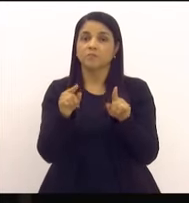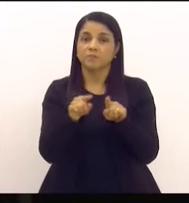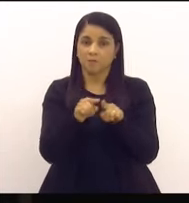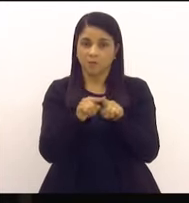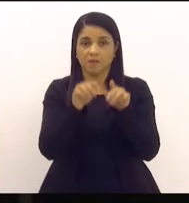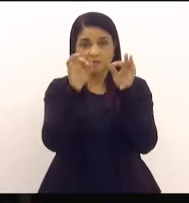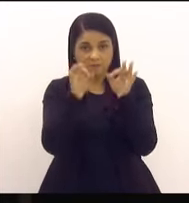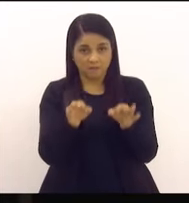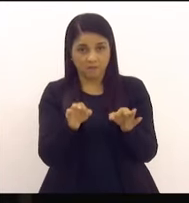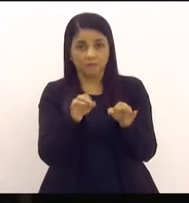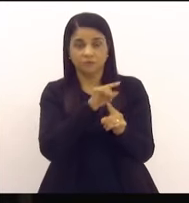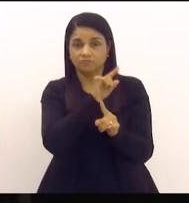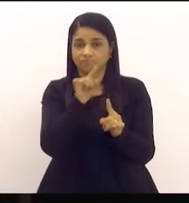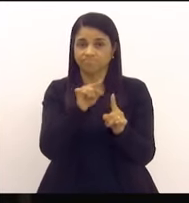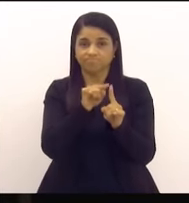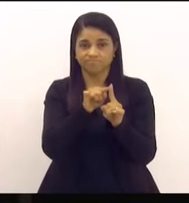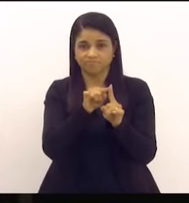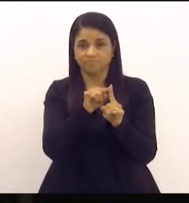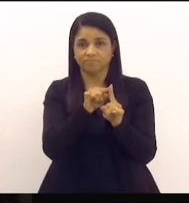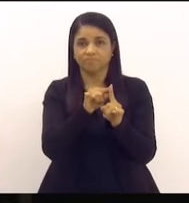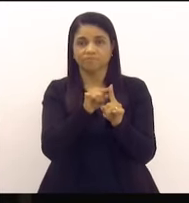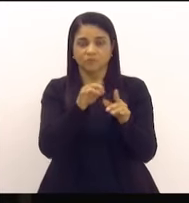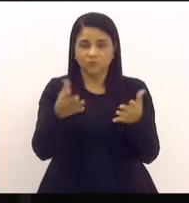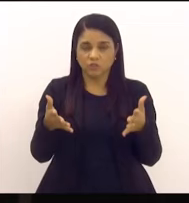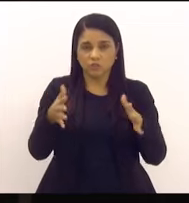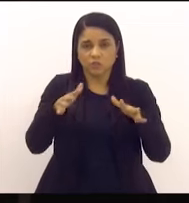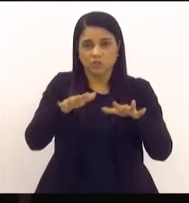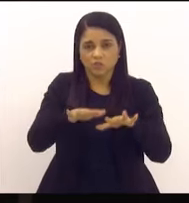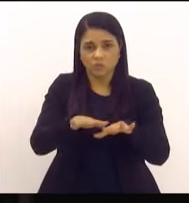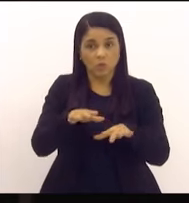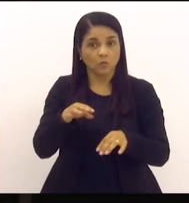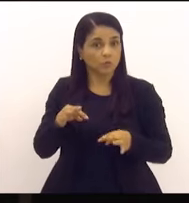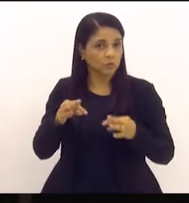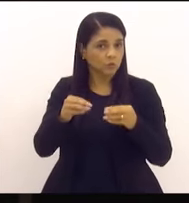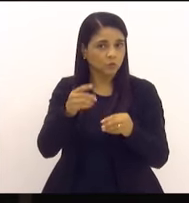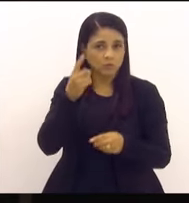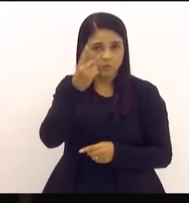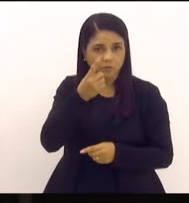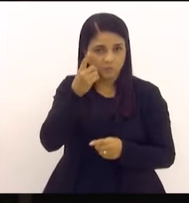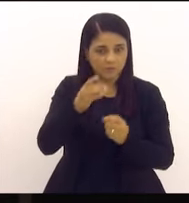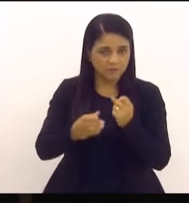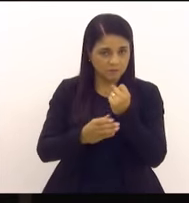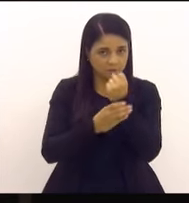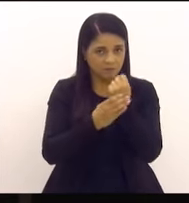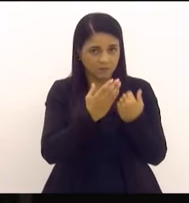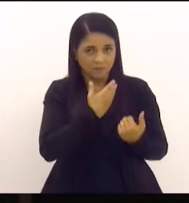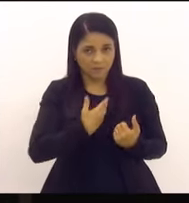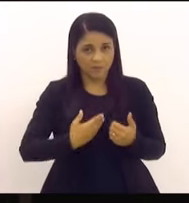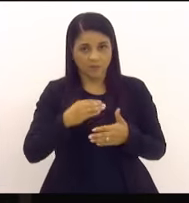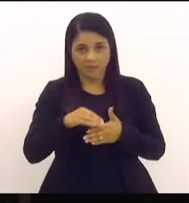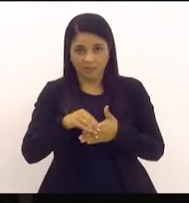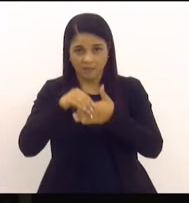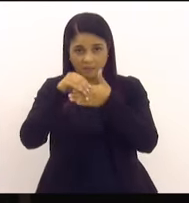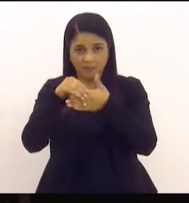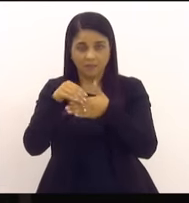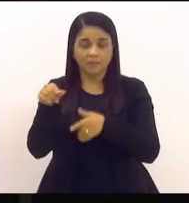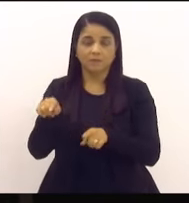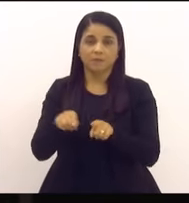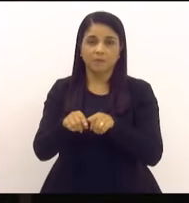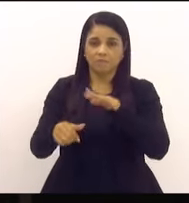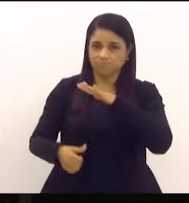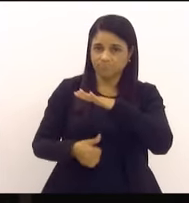será objeto de inclusão com os deputados todos aqui que fazem a segurança pública, incluindo o líder de governo, o deputado doutor